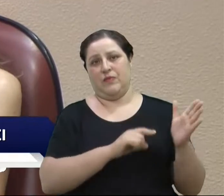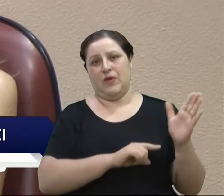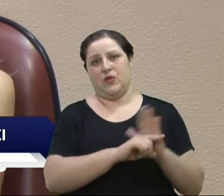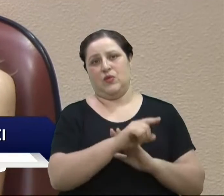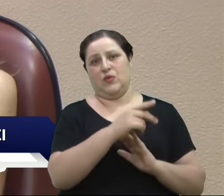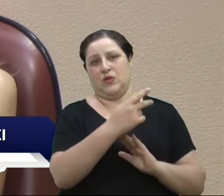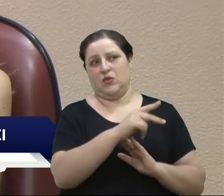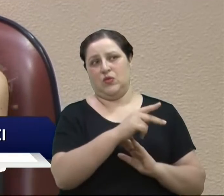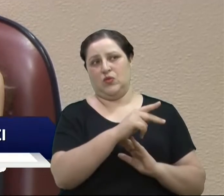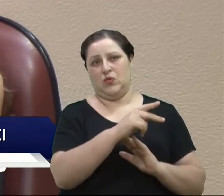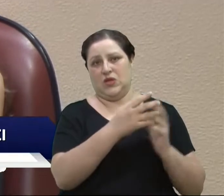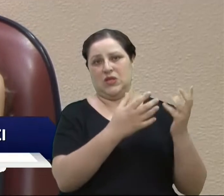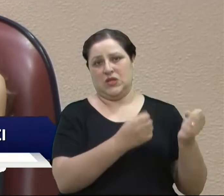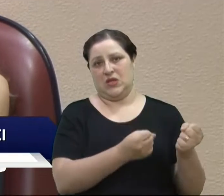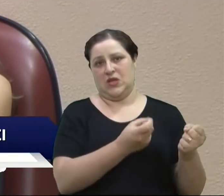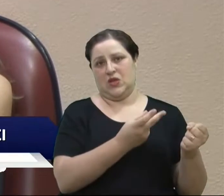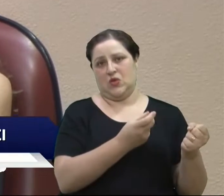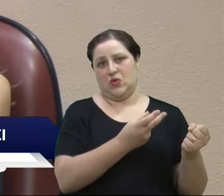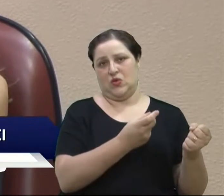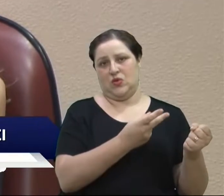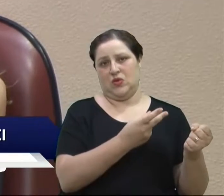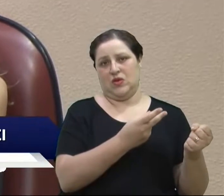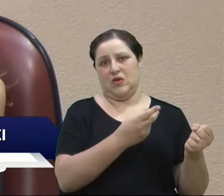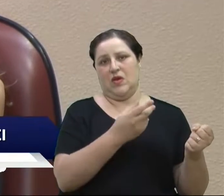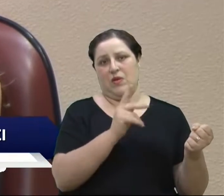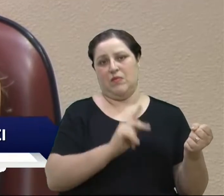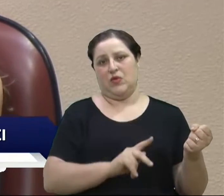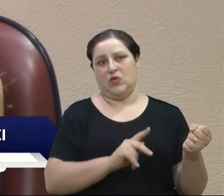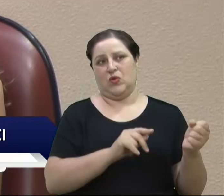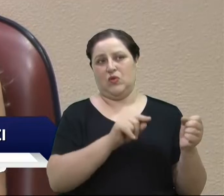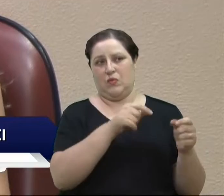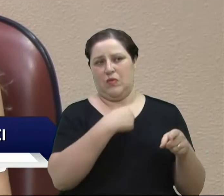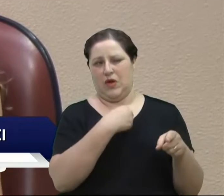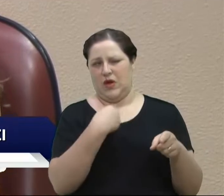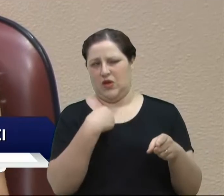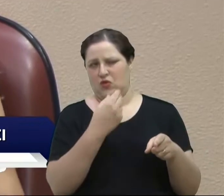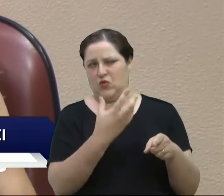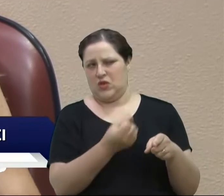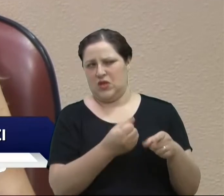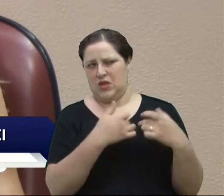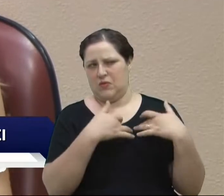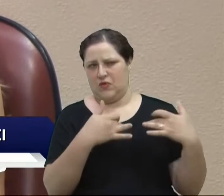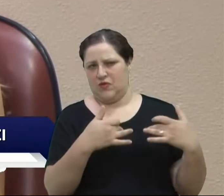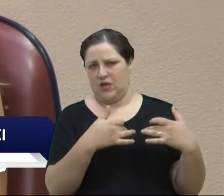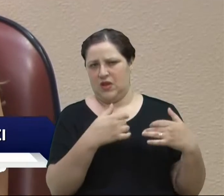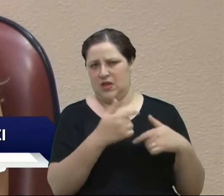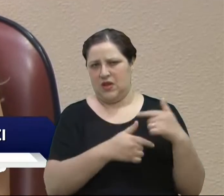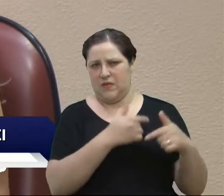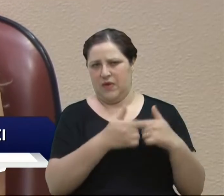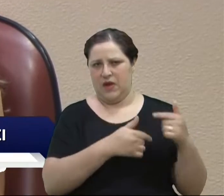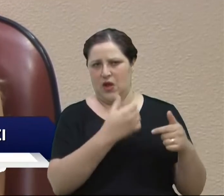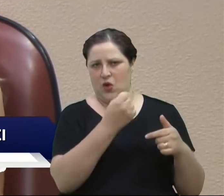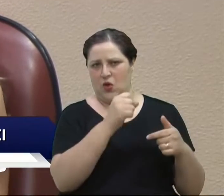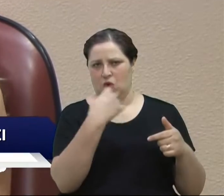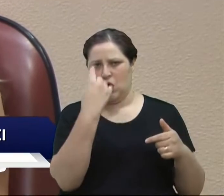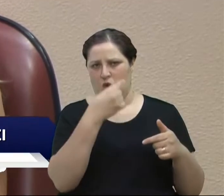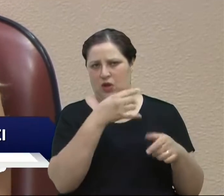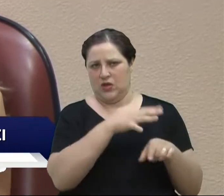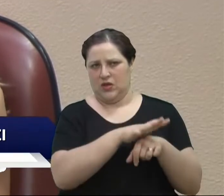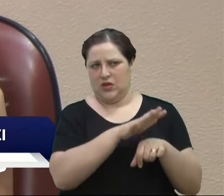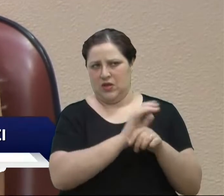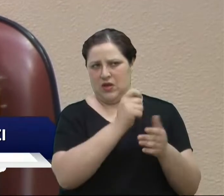fechar 20. A gente não quer mais contar com a boa vontade de ninguém. A gente precisa de contratação com mais tempo para que a gente